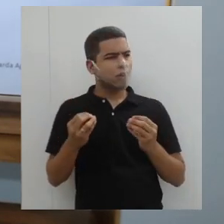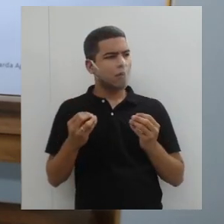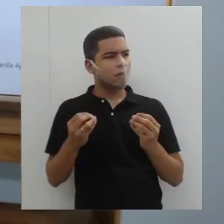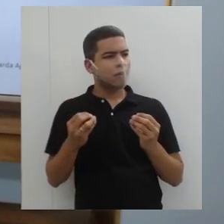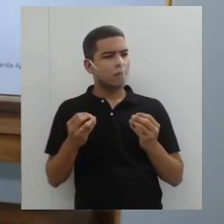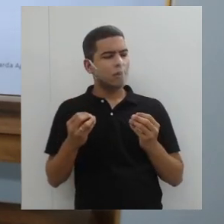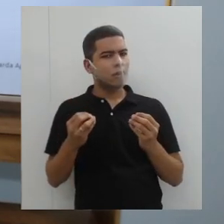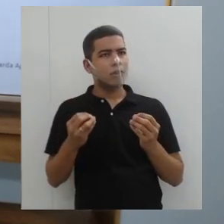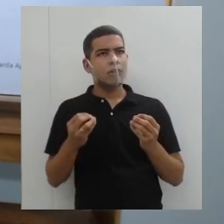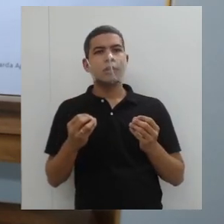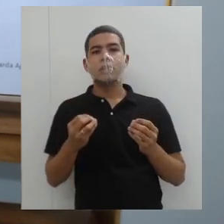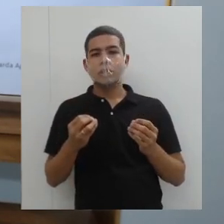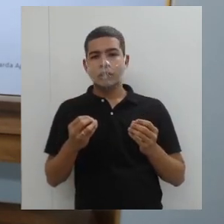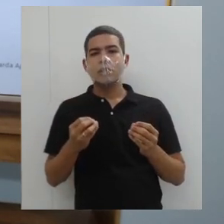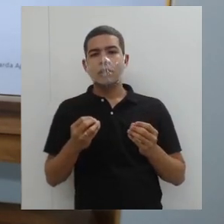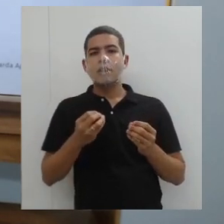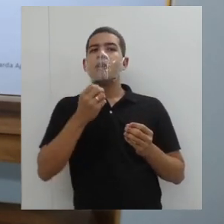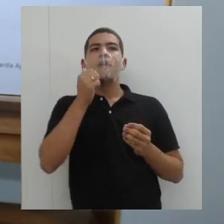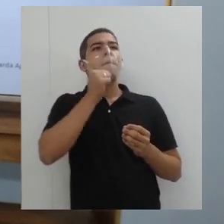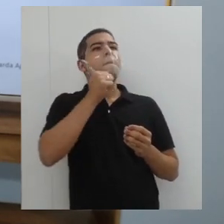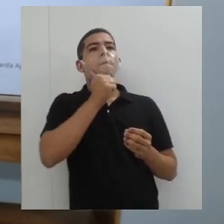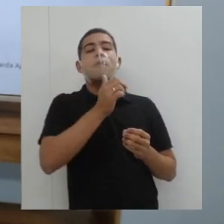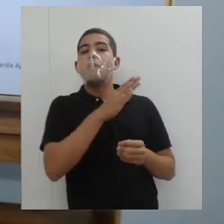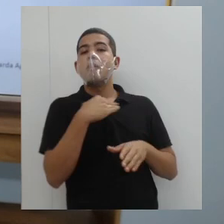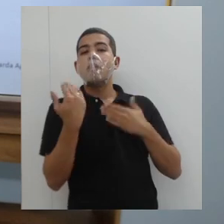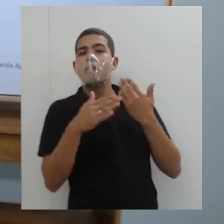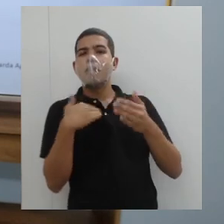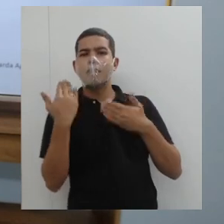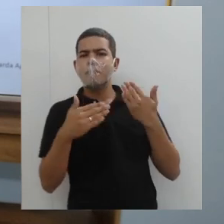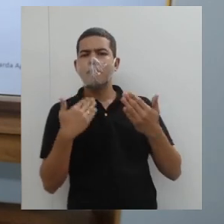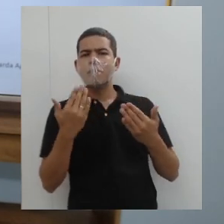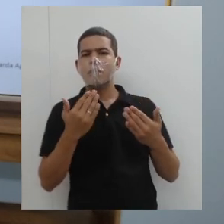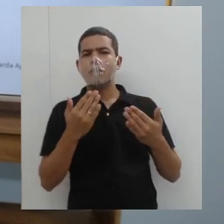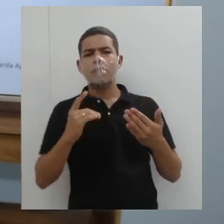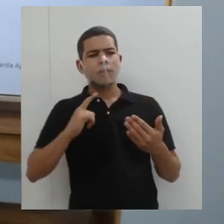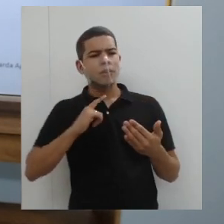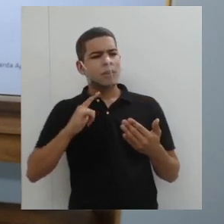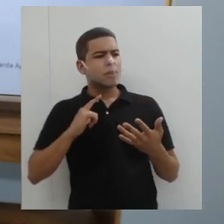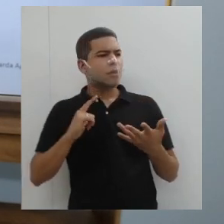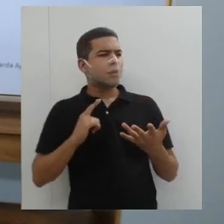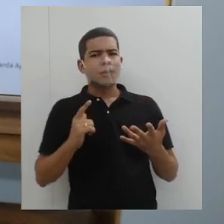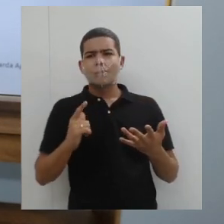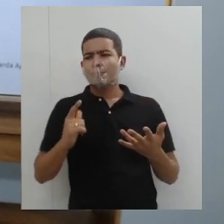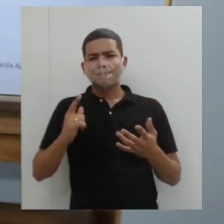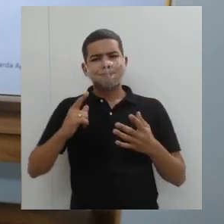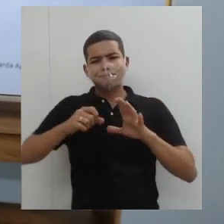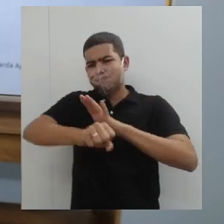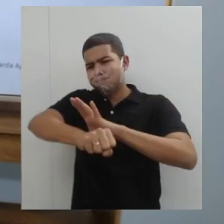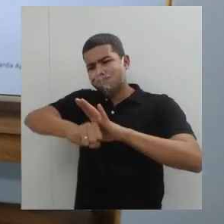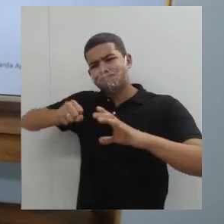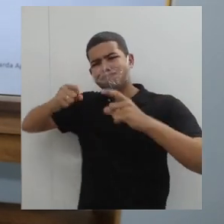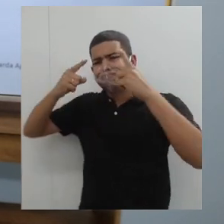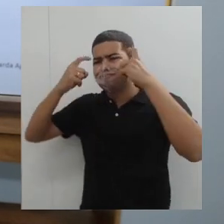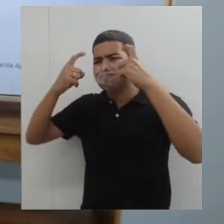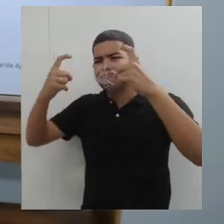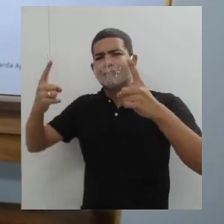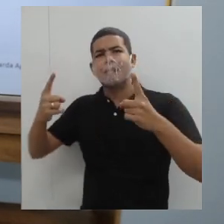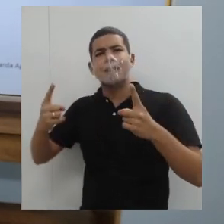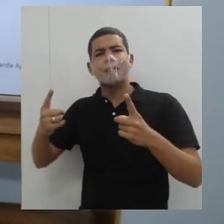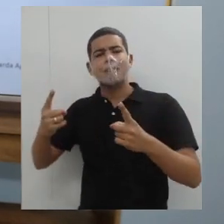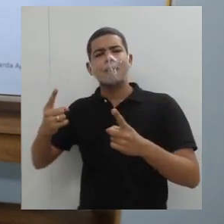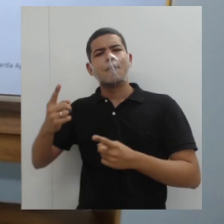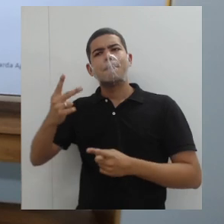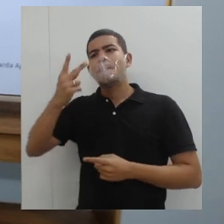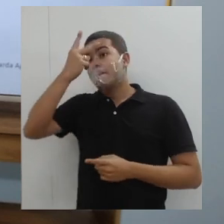morte de mulheres trans são mortes extremamente cruéis, extremamente rudes. E a gente está falando de uma pessoa